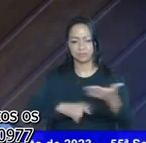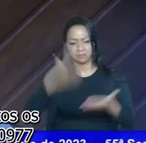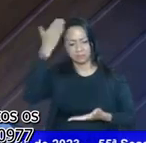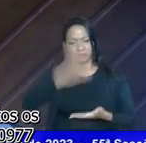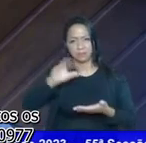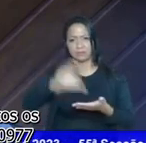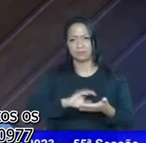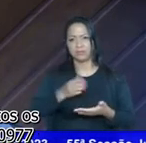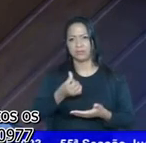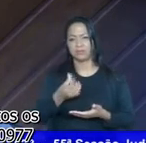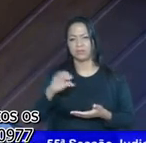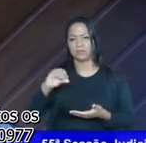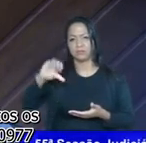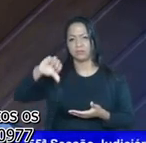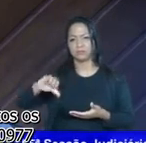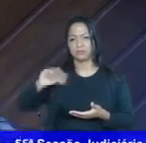de contas